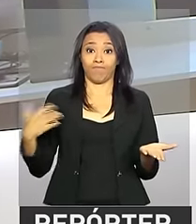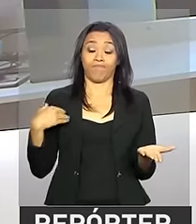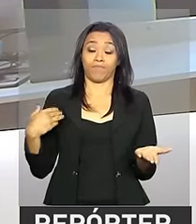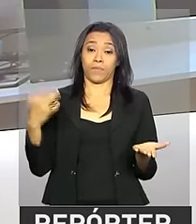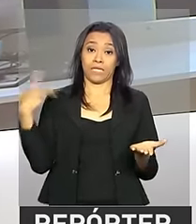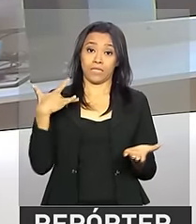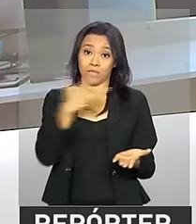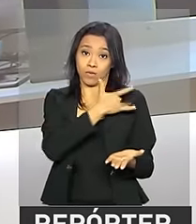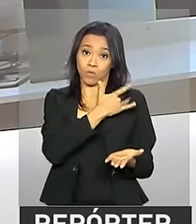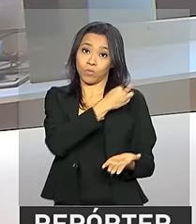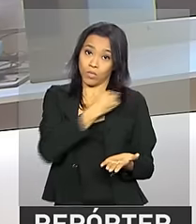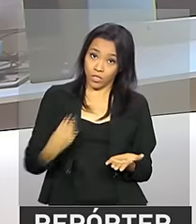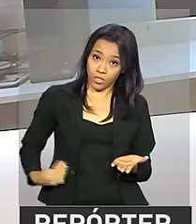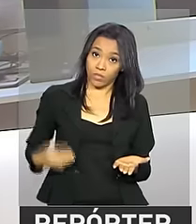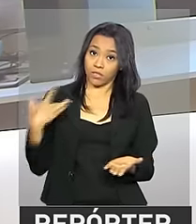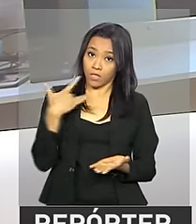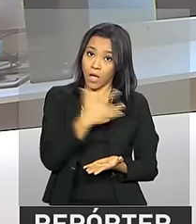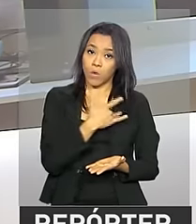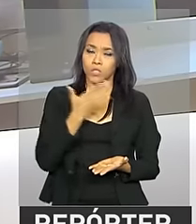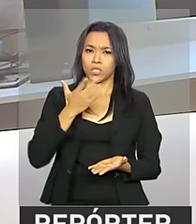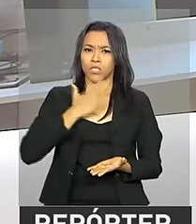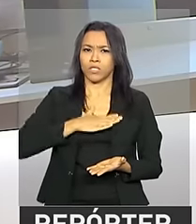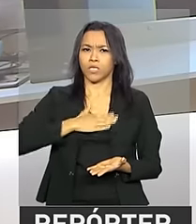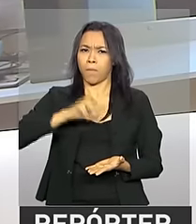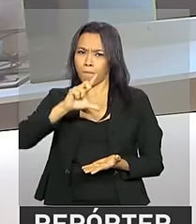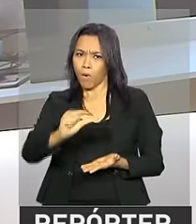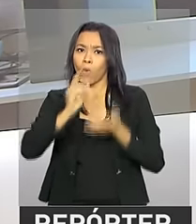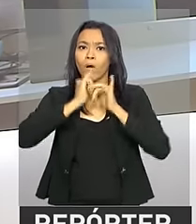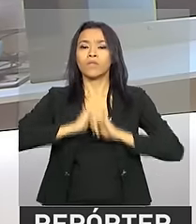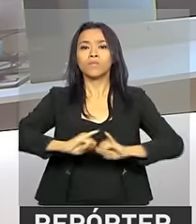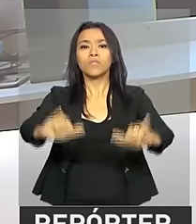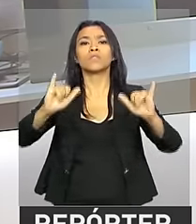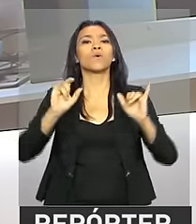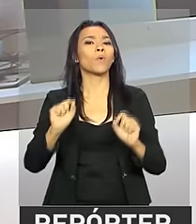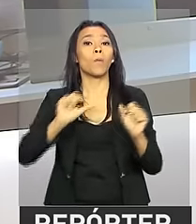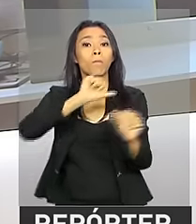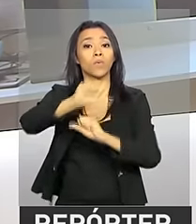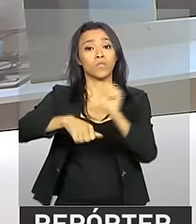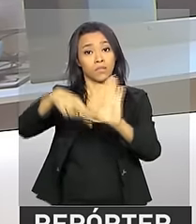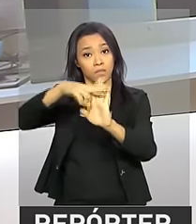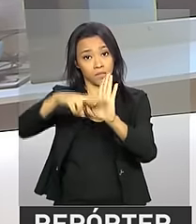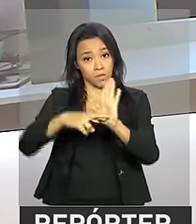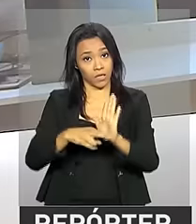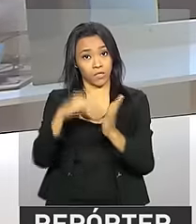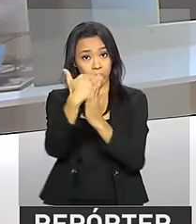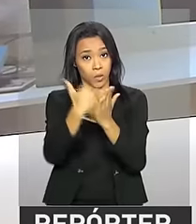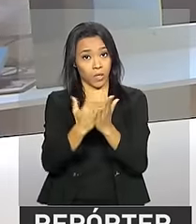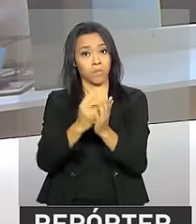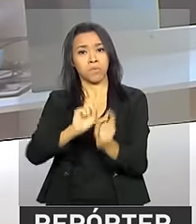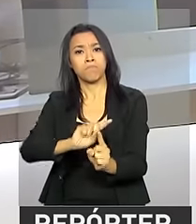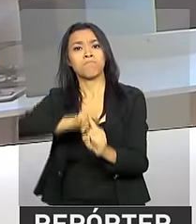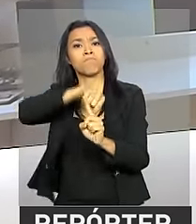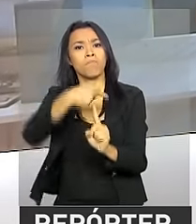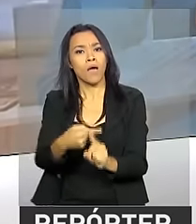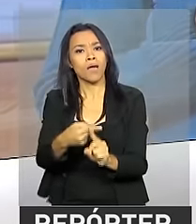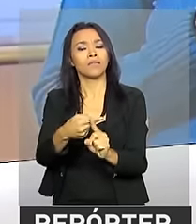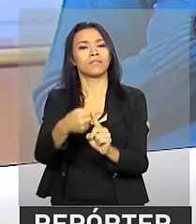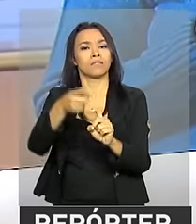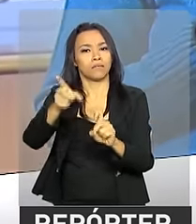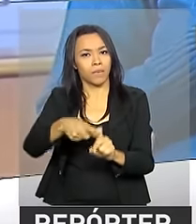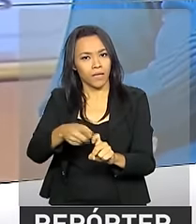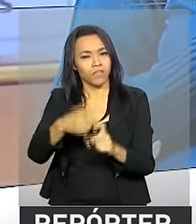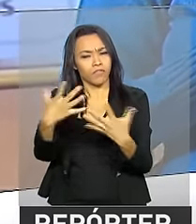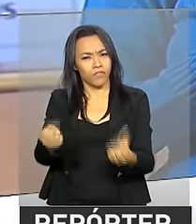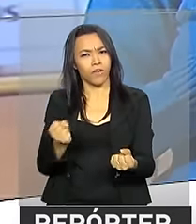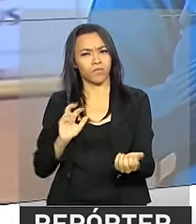Saúde, Ricardo Barros, anunciou há pouco algumas mudanças no programa Mais Médicos. Vamos então conversar com a repórter Mara